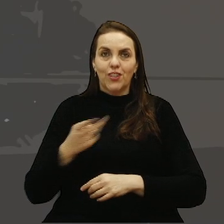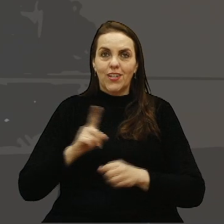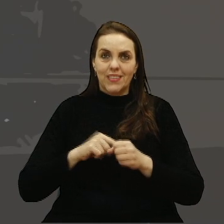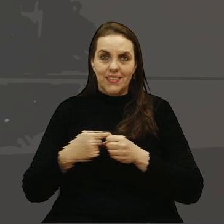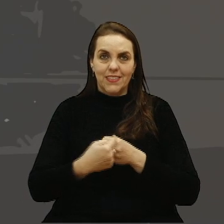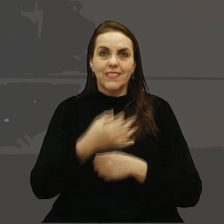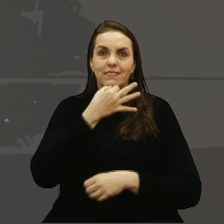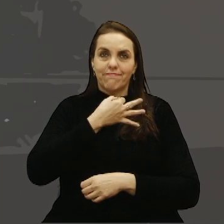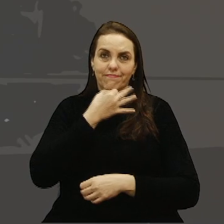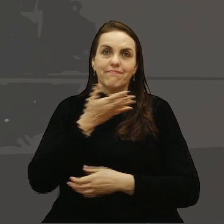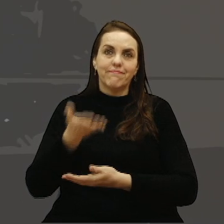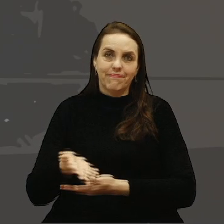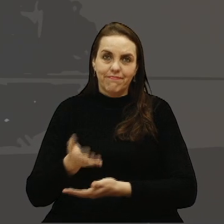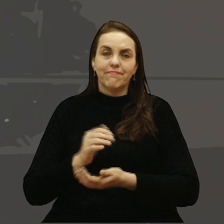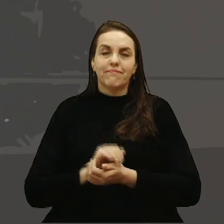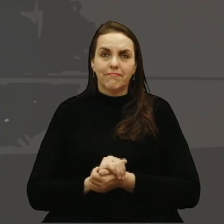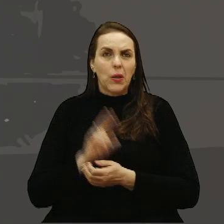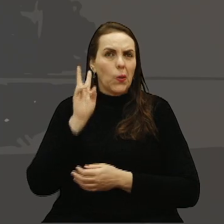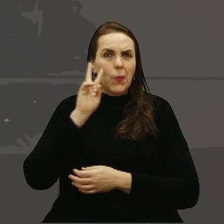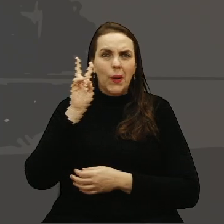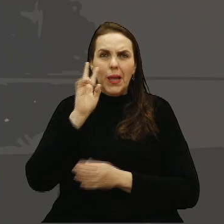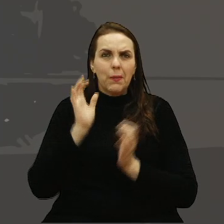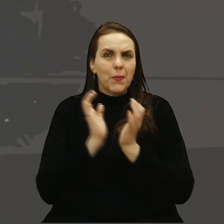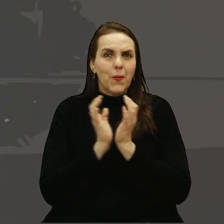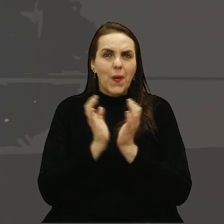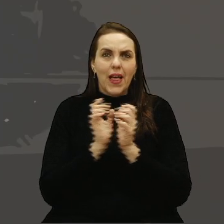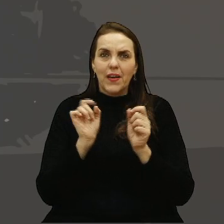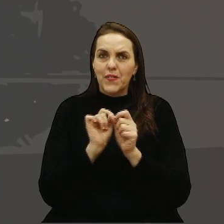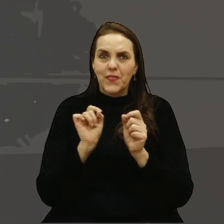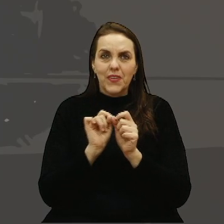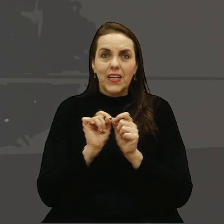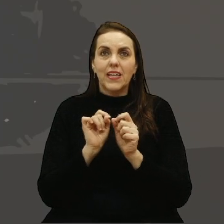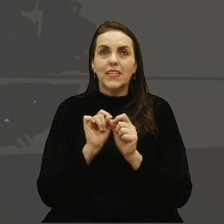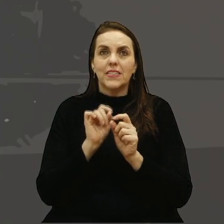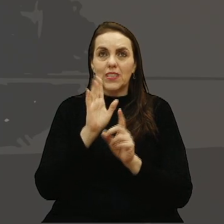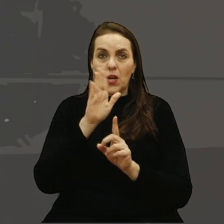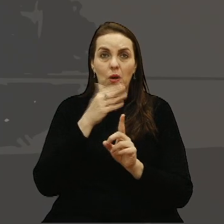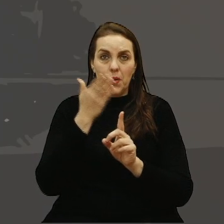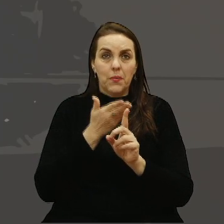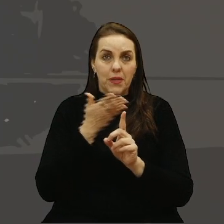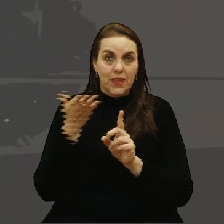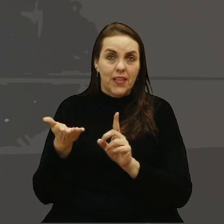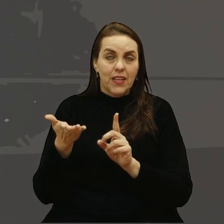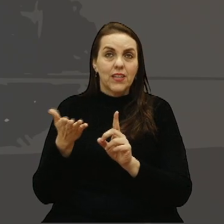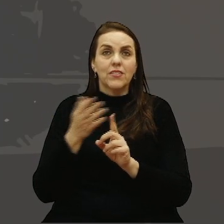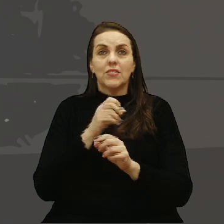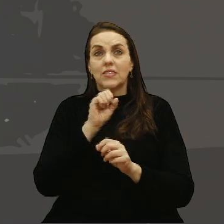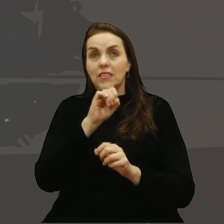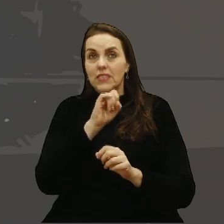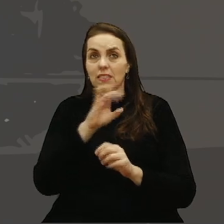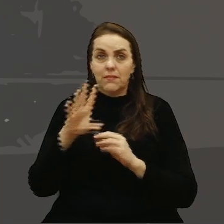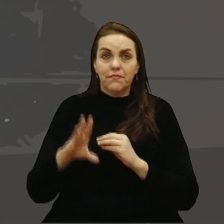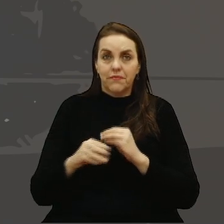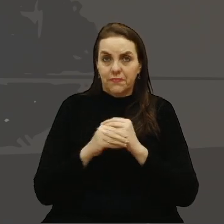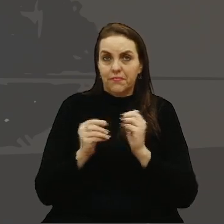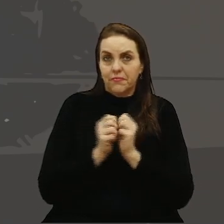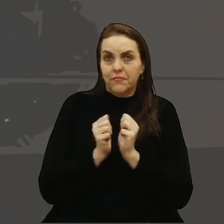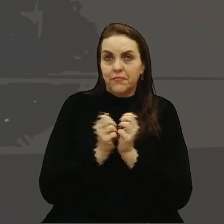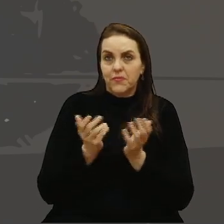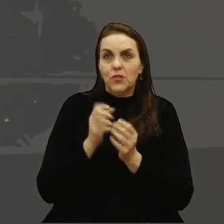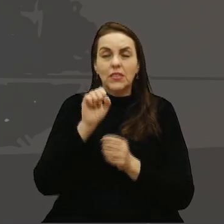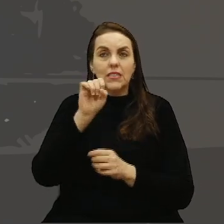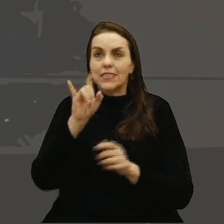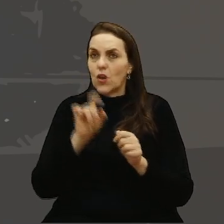Sul, né? Eu não lembro se algum colega já tinha feito, se algum colega já fez menção disso aqui, me somam que já foi feito. Se ninguém fez, então, deixo